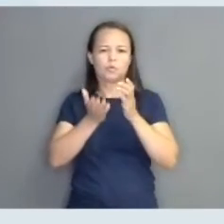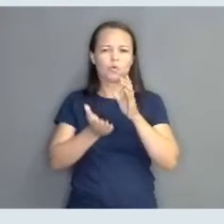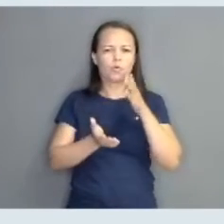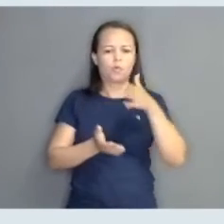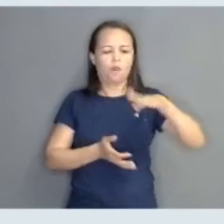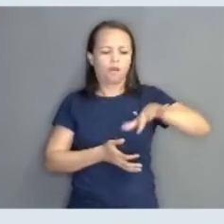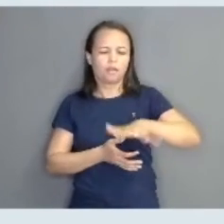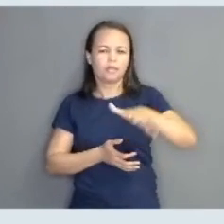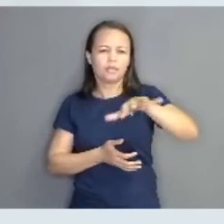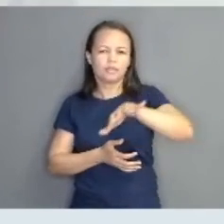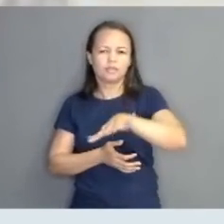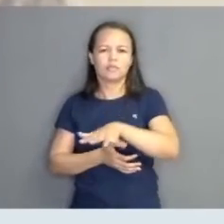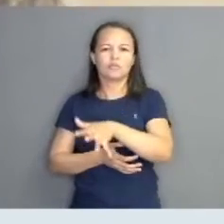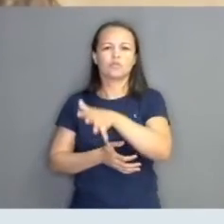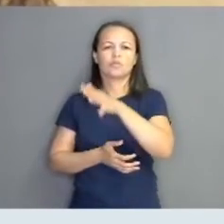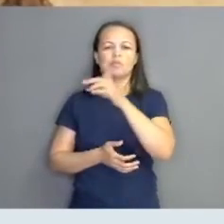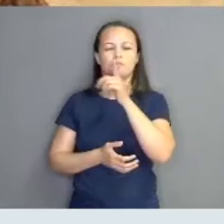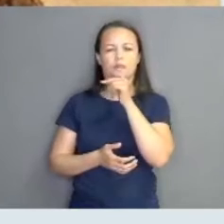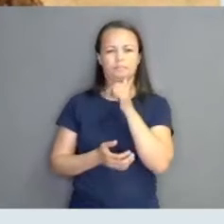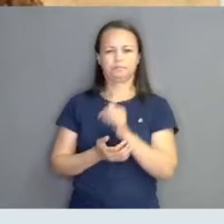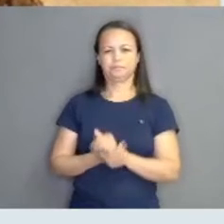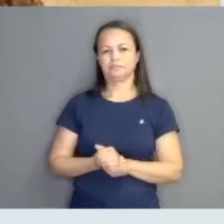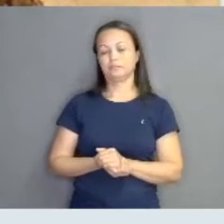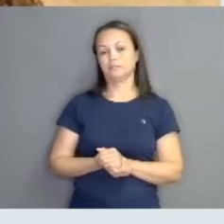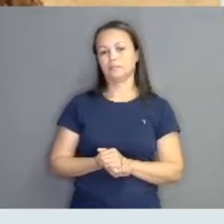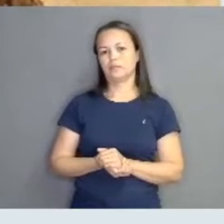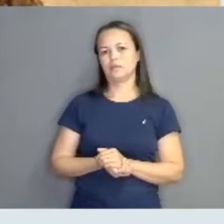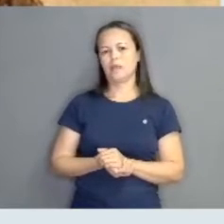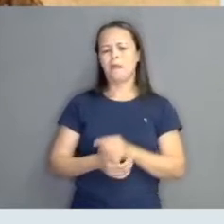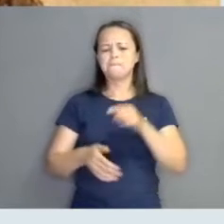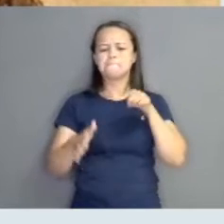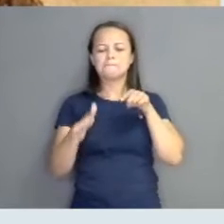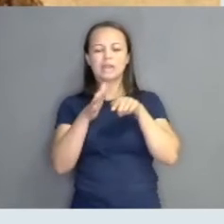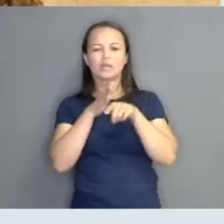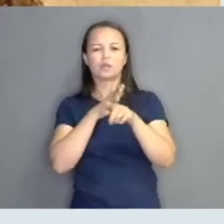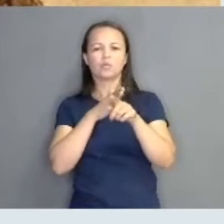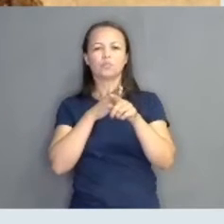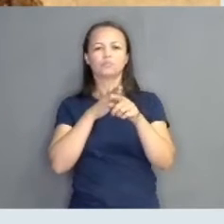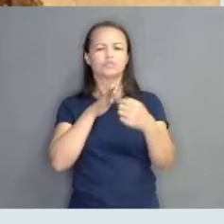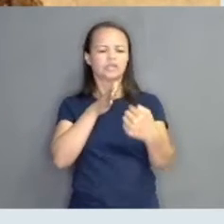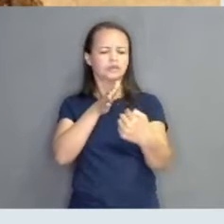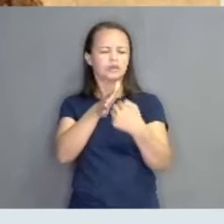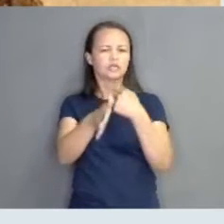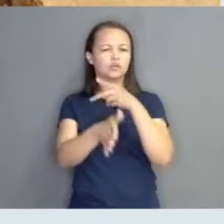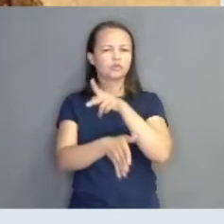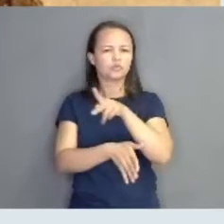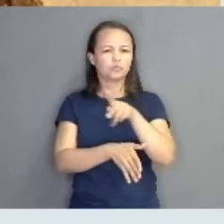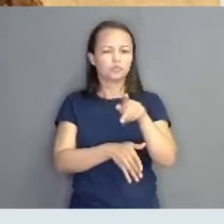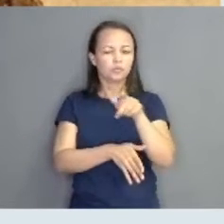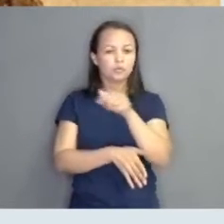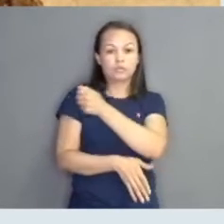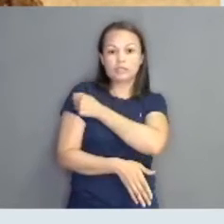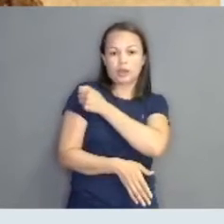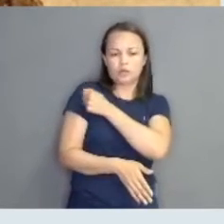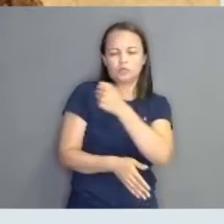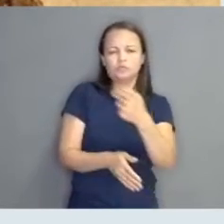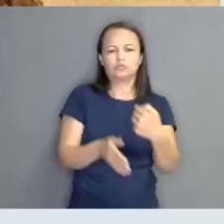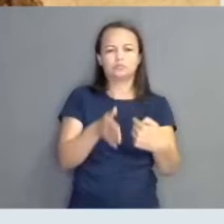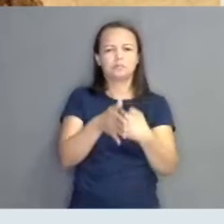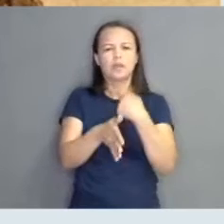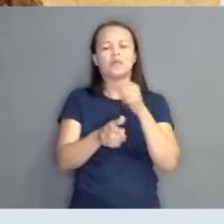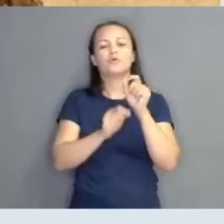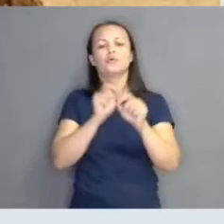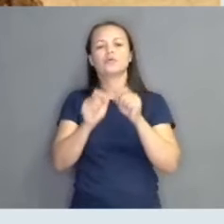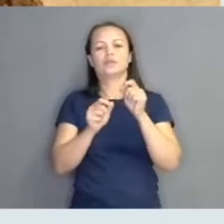Mas a pergunta que muitos alunos me fazem é: professor, os piratas,